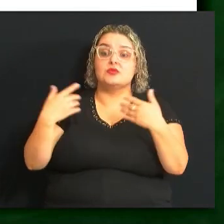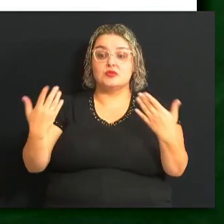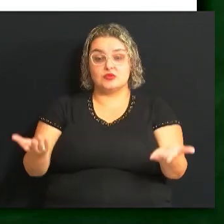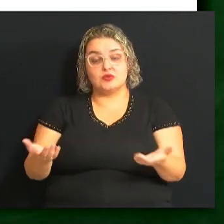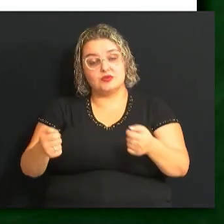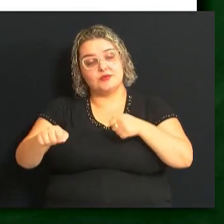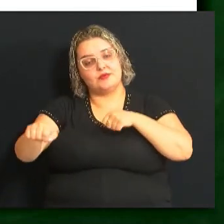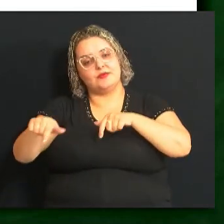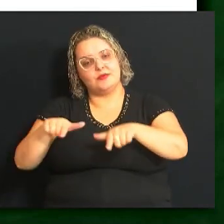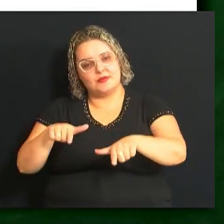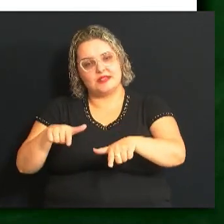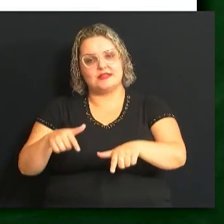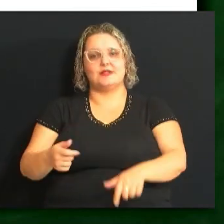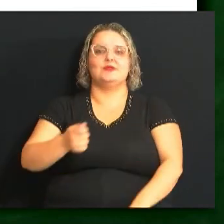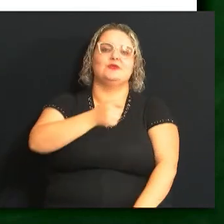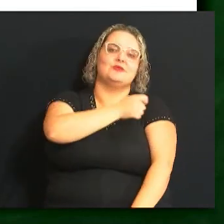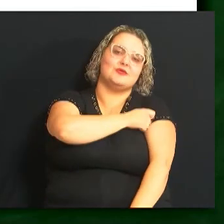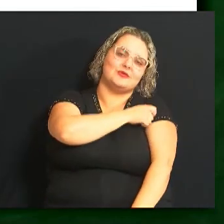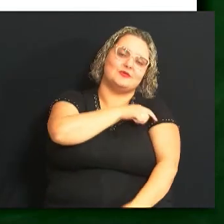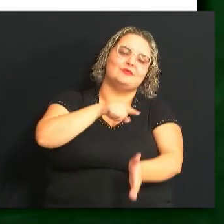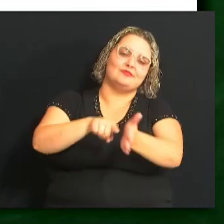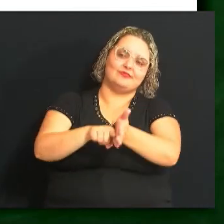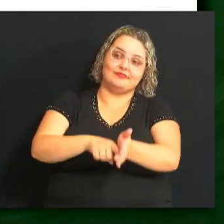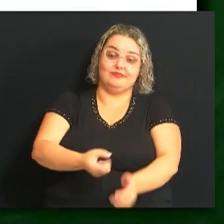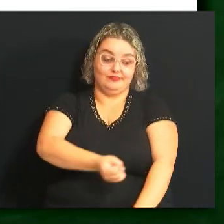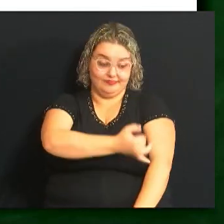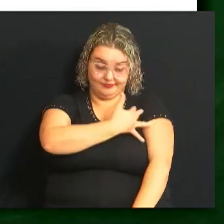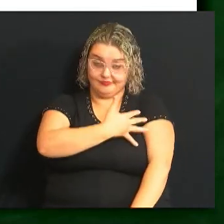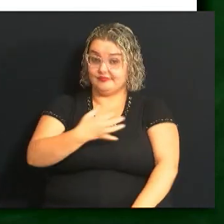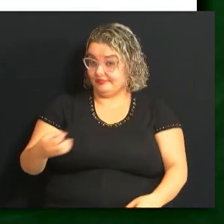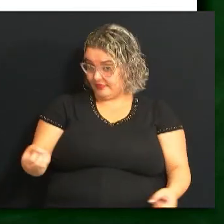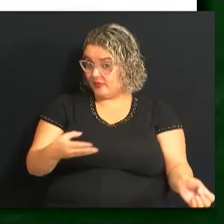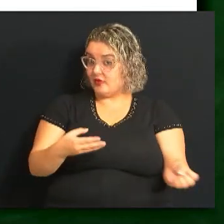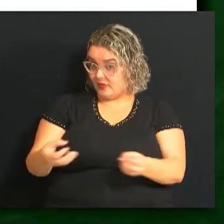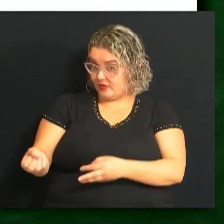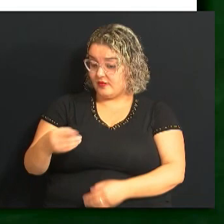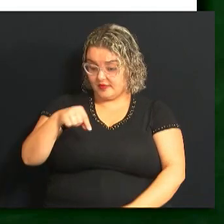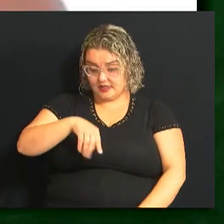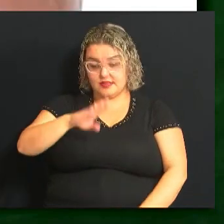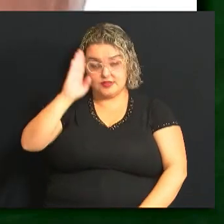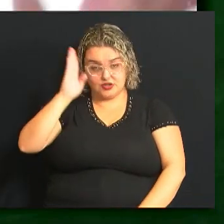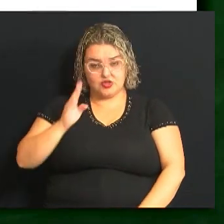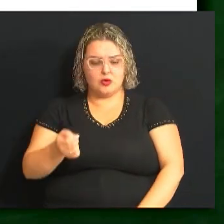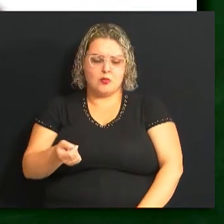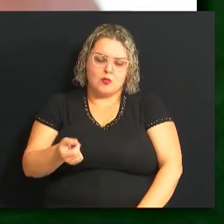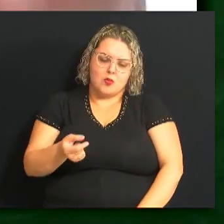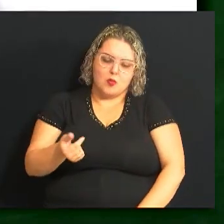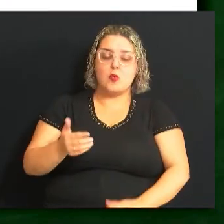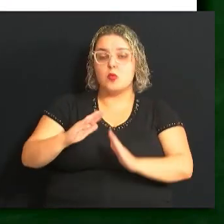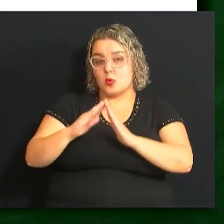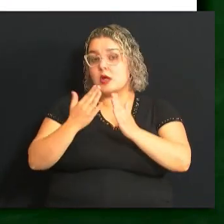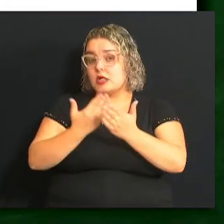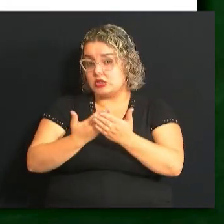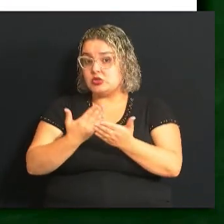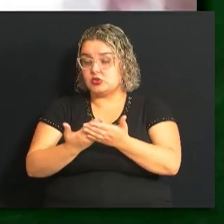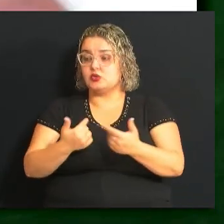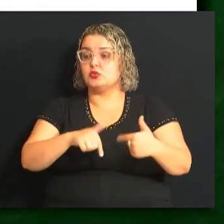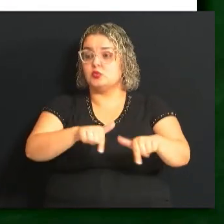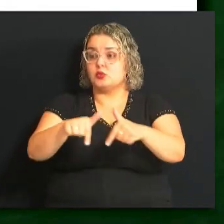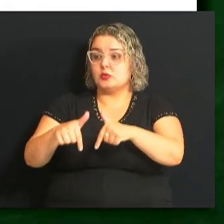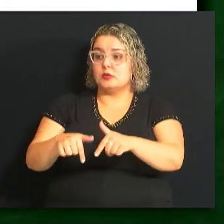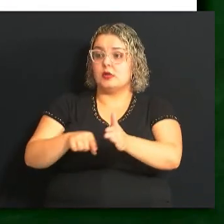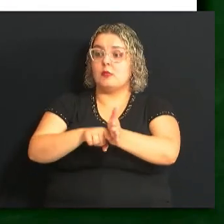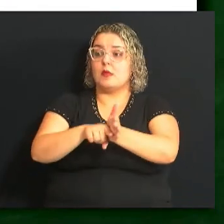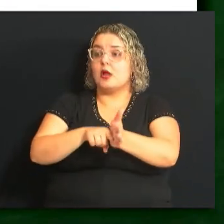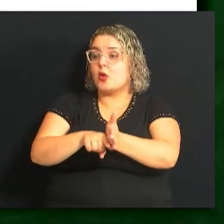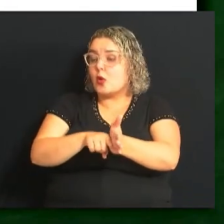aluno pesquisador no ensino fundamental ainda é uma novidade no Brasil. São poucas escolas que trabalham com a pesquisa